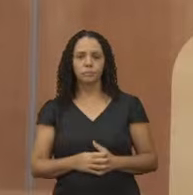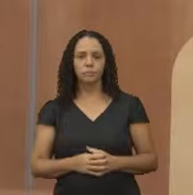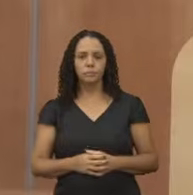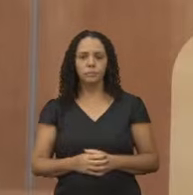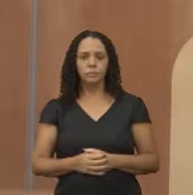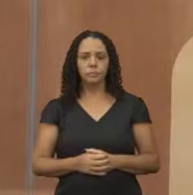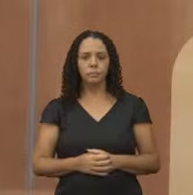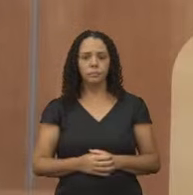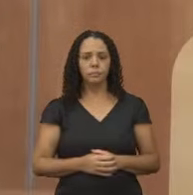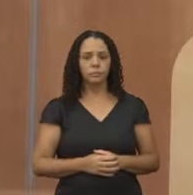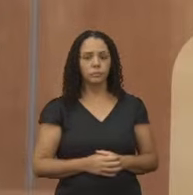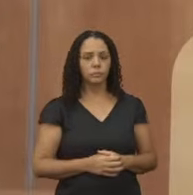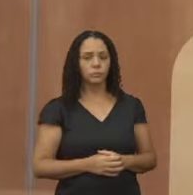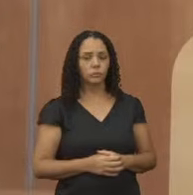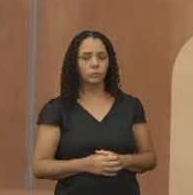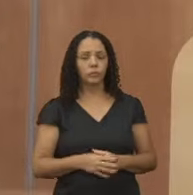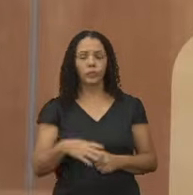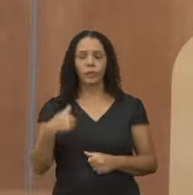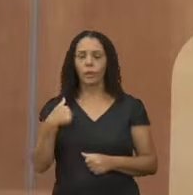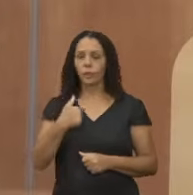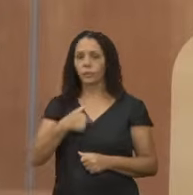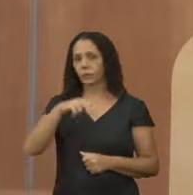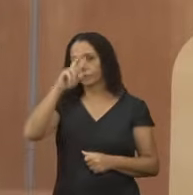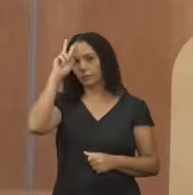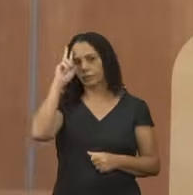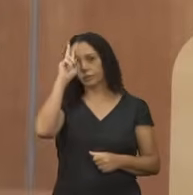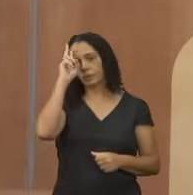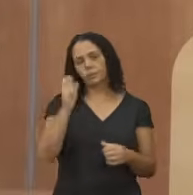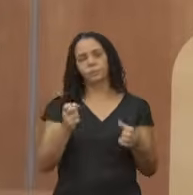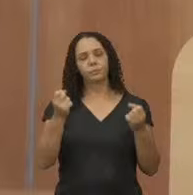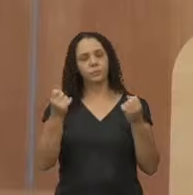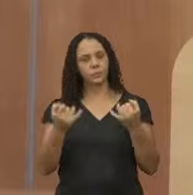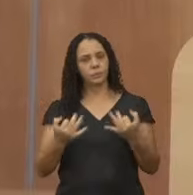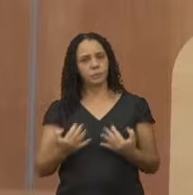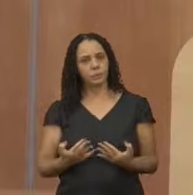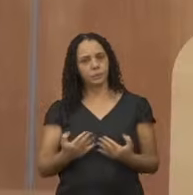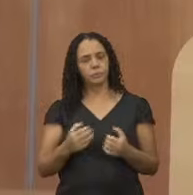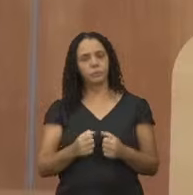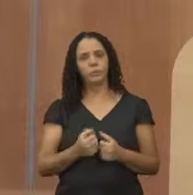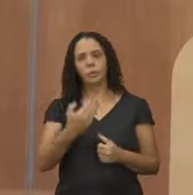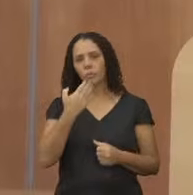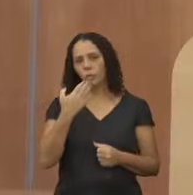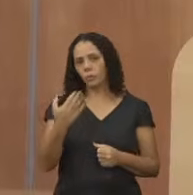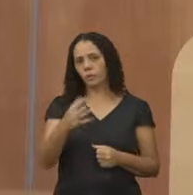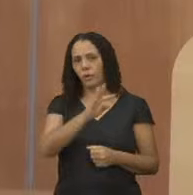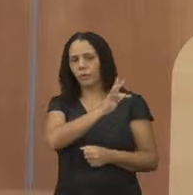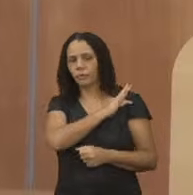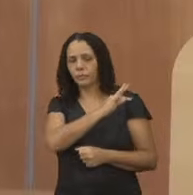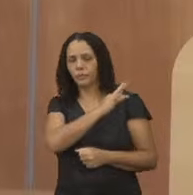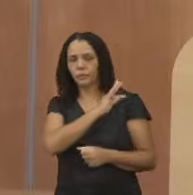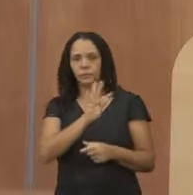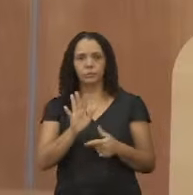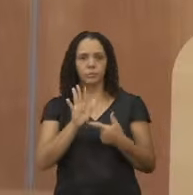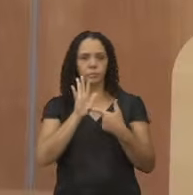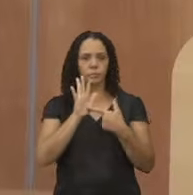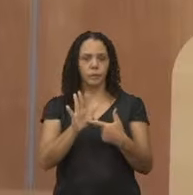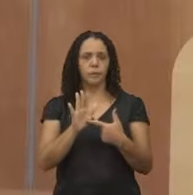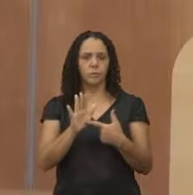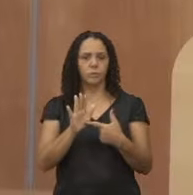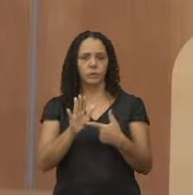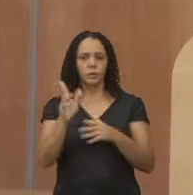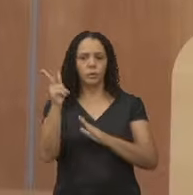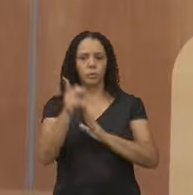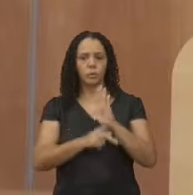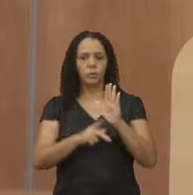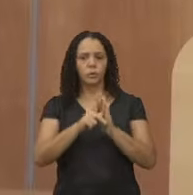pouquinho da nossa história na justificativa. Eu vou pedir aos técnicos que coloquem para mim a defesa do projeto